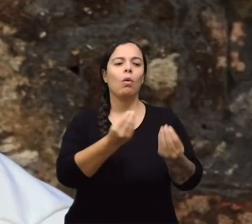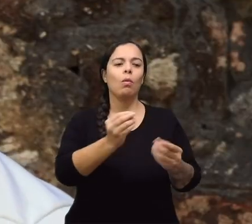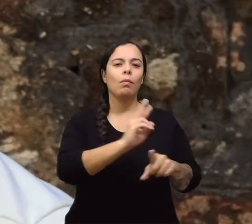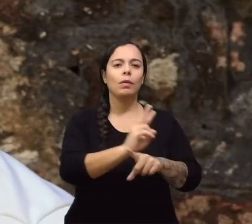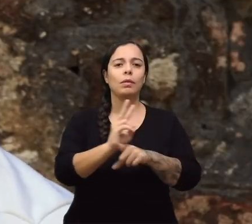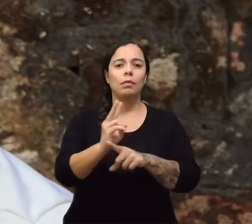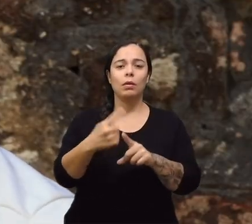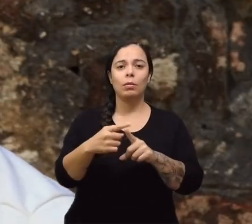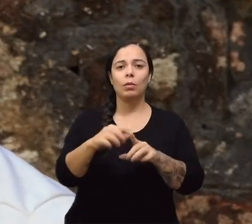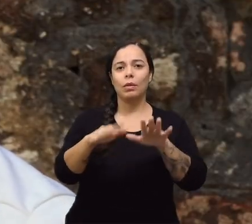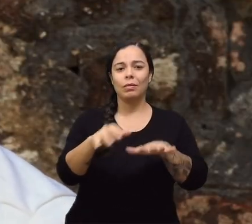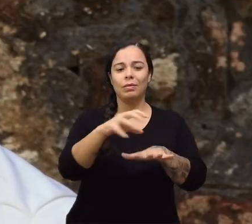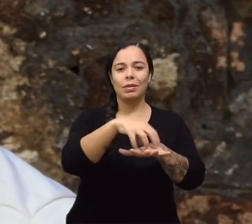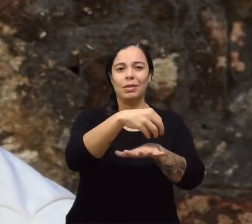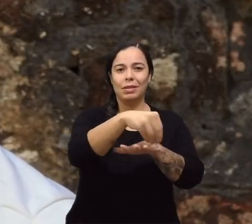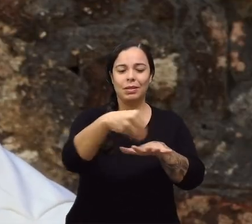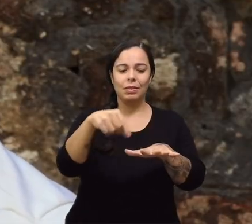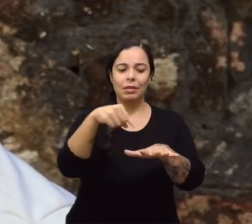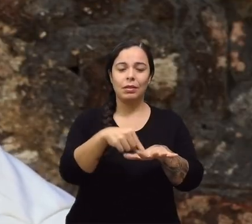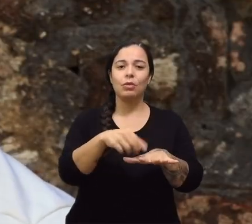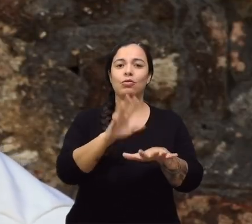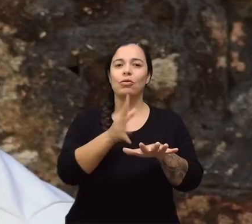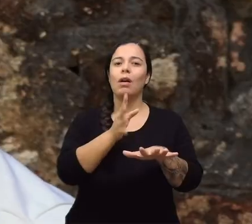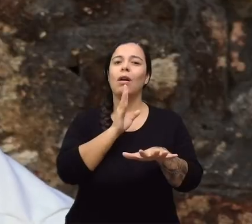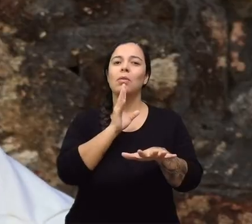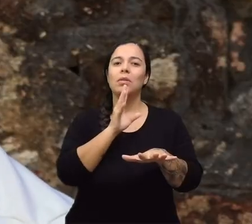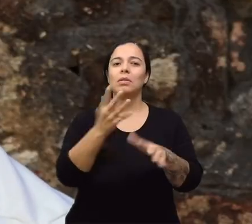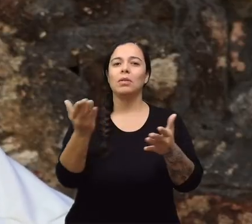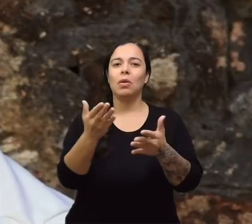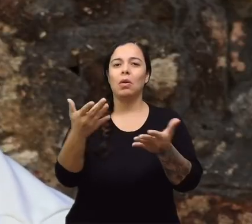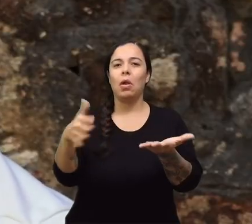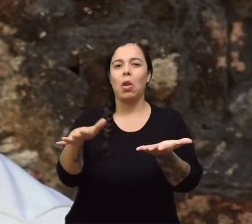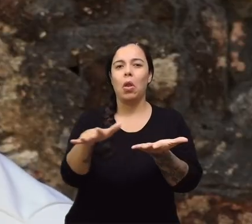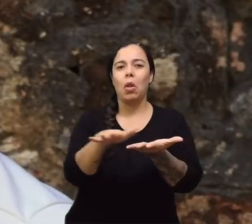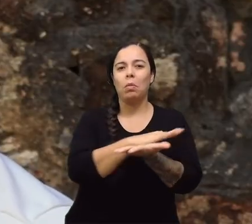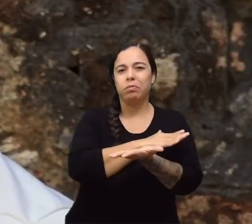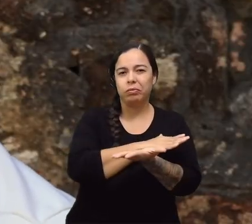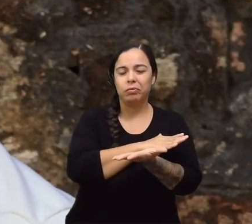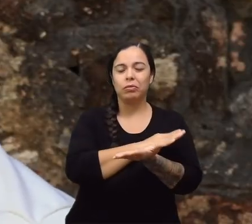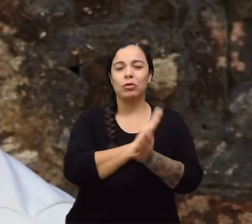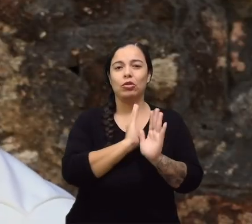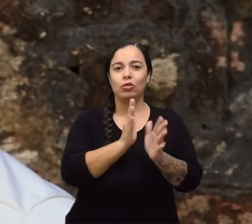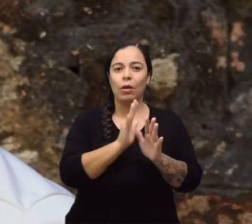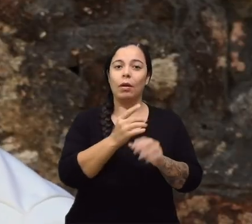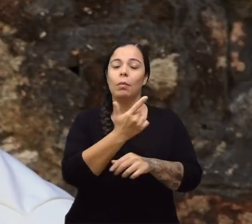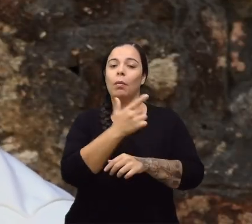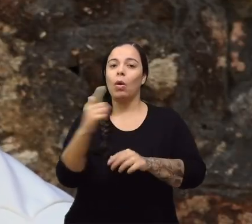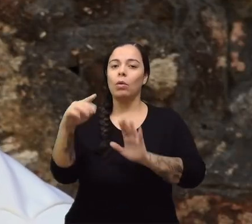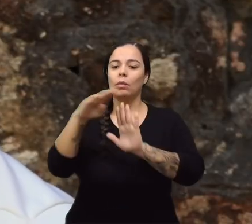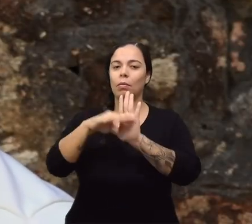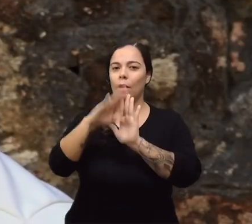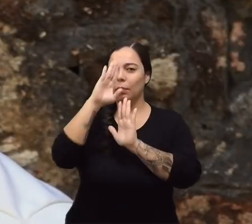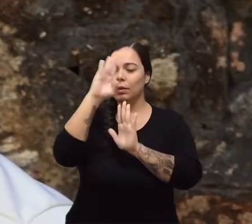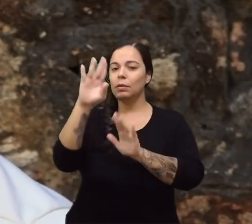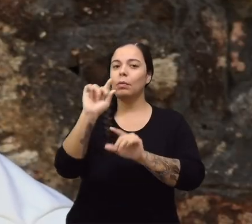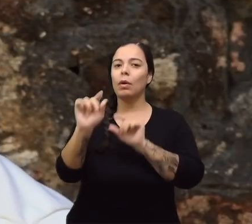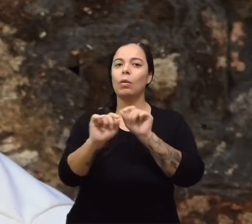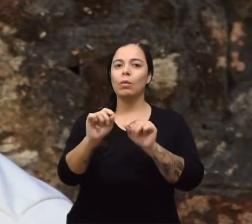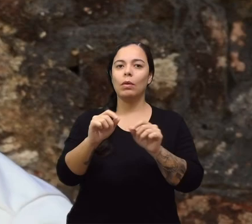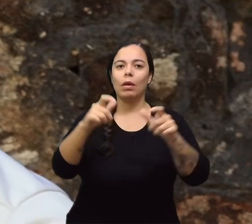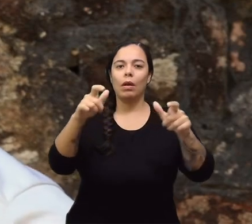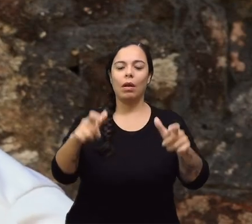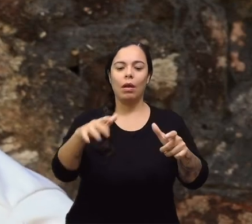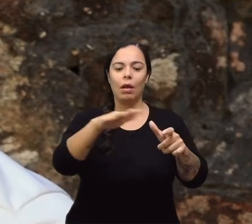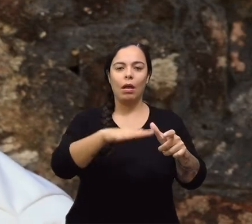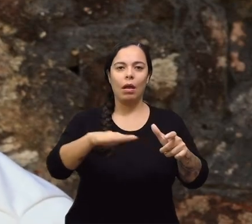são conhecidos como já totalmente destruídos. Um segundo ponto seria delimitar a área que eram esses